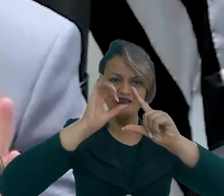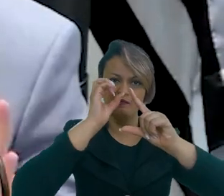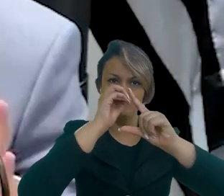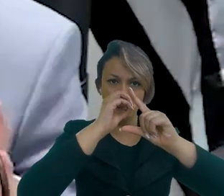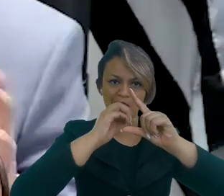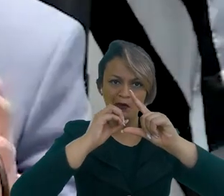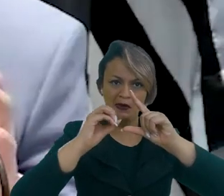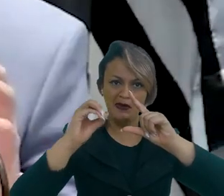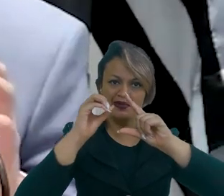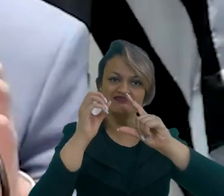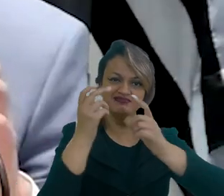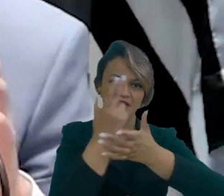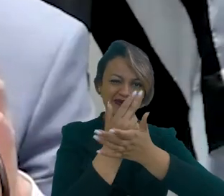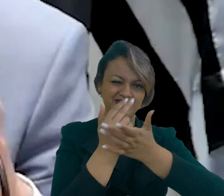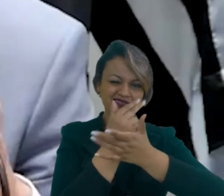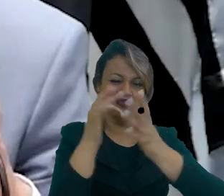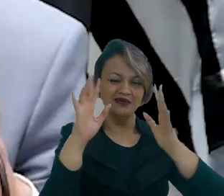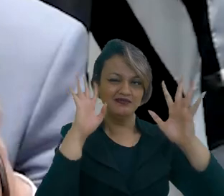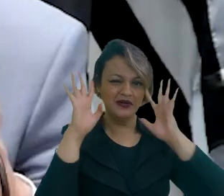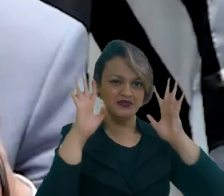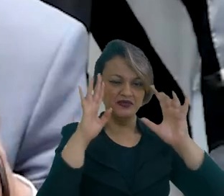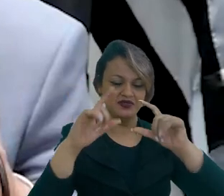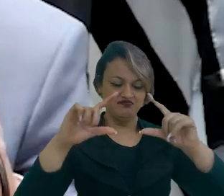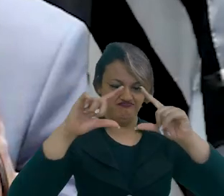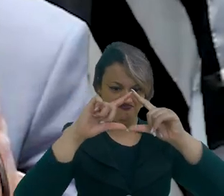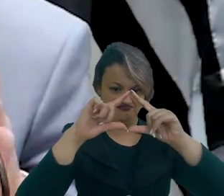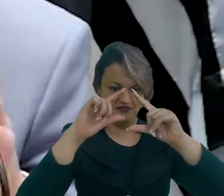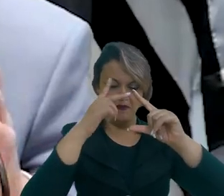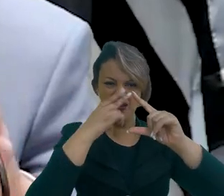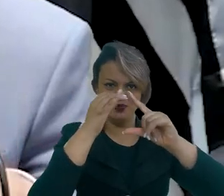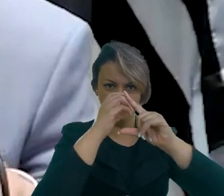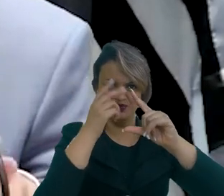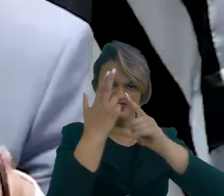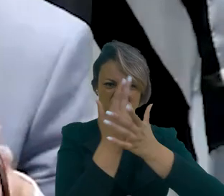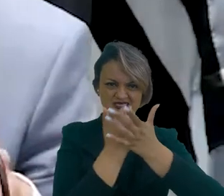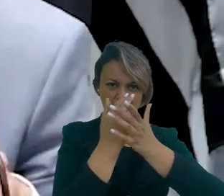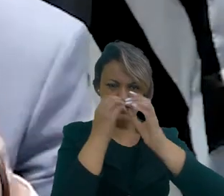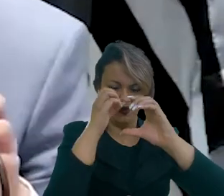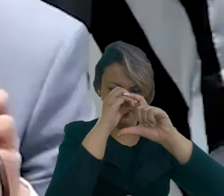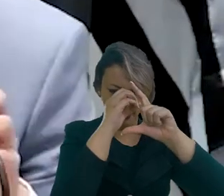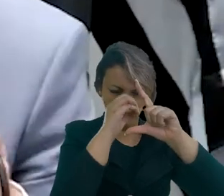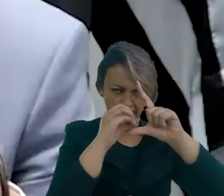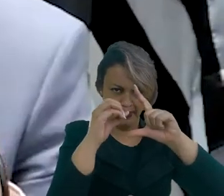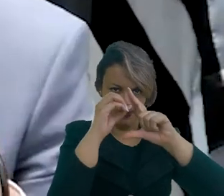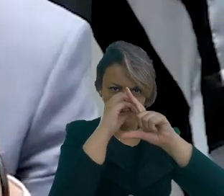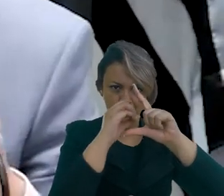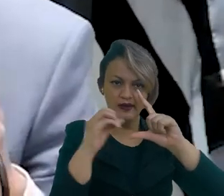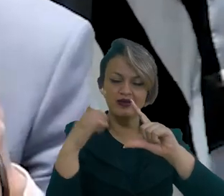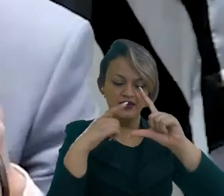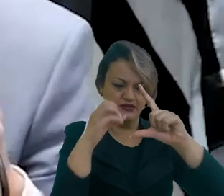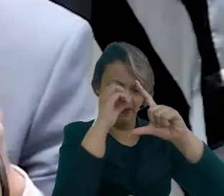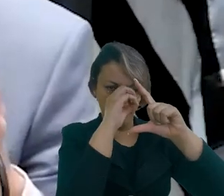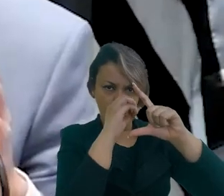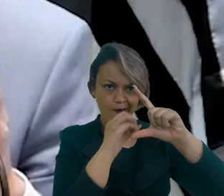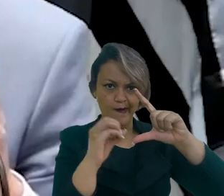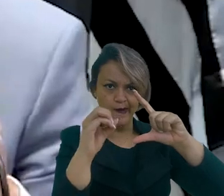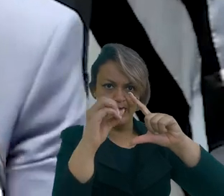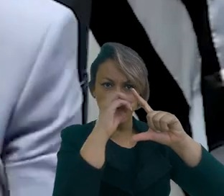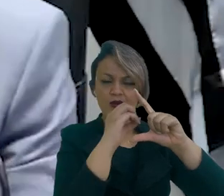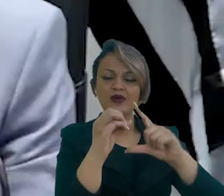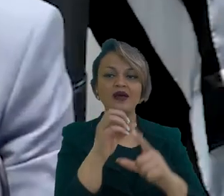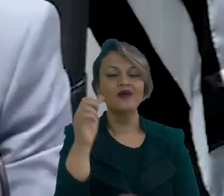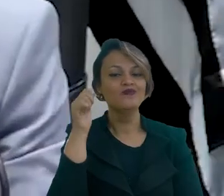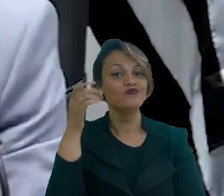esburacado Eu gosto também de desenhar dessa maneira Esses são desenhos oficiais propostas e esses